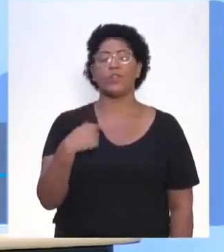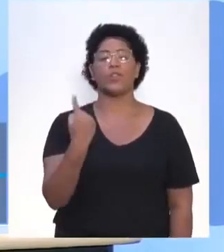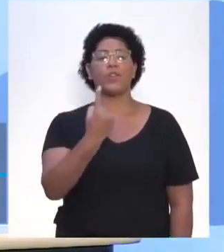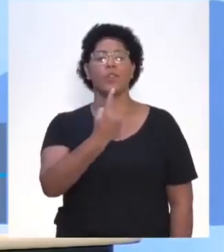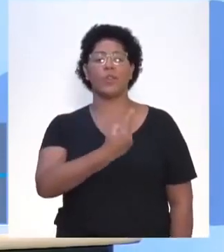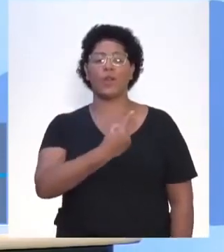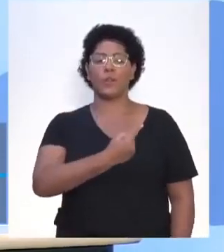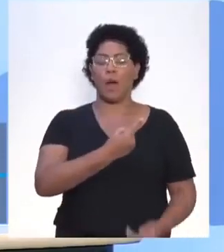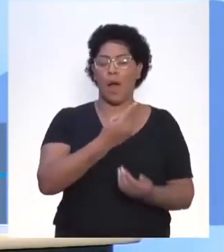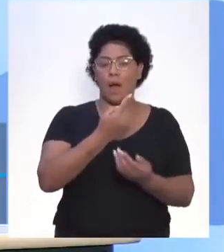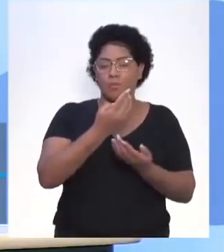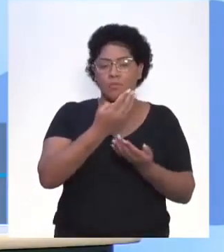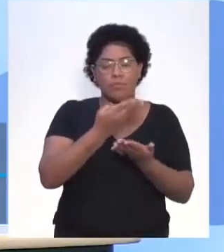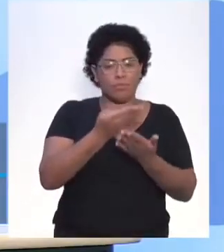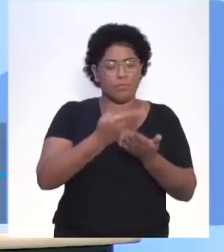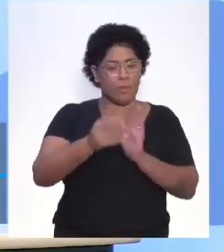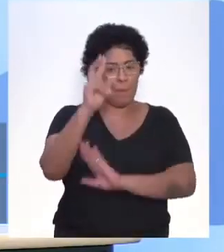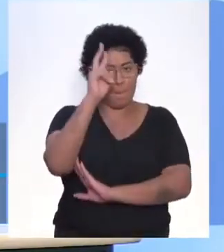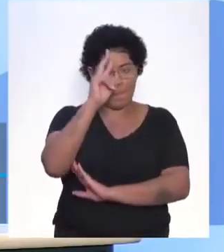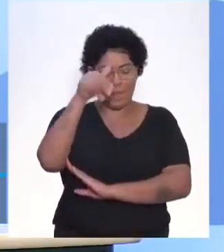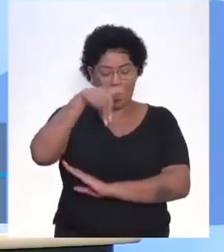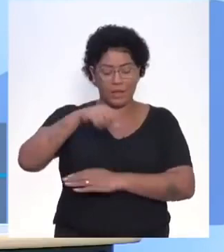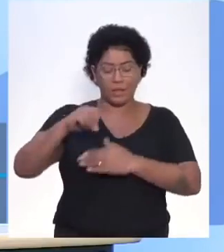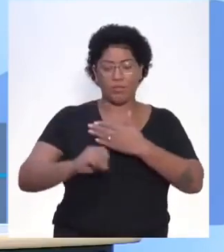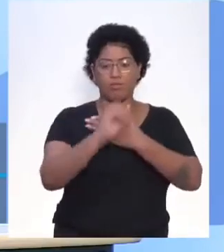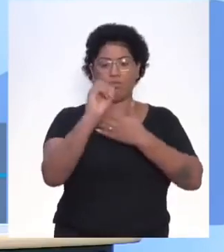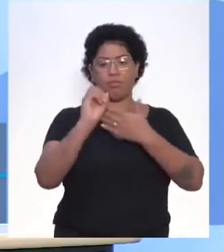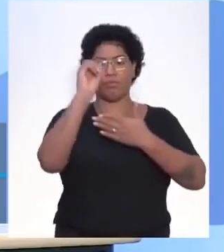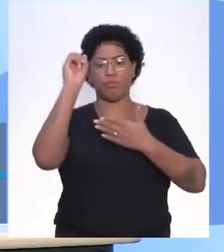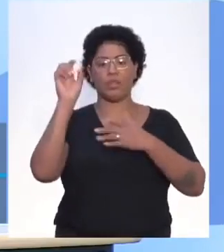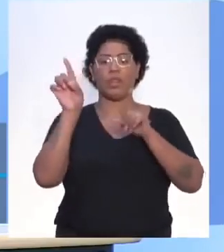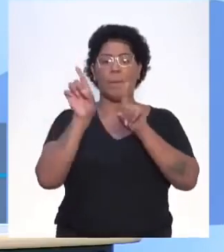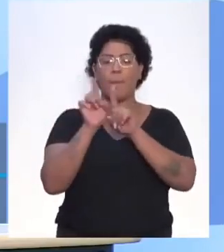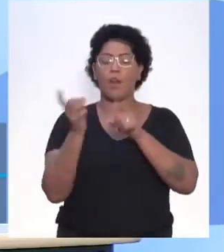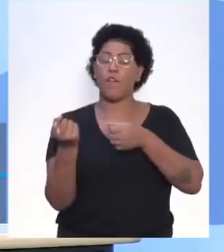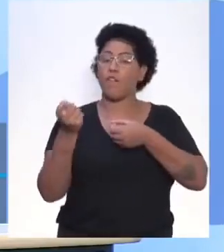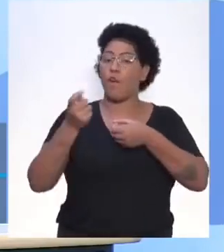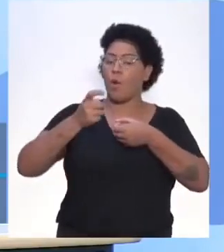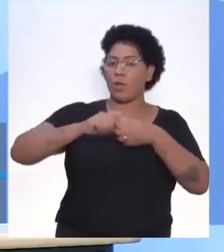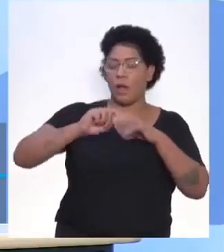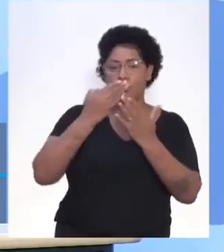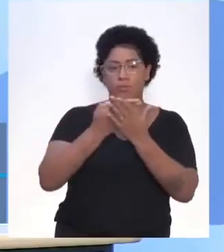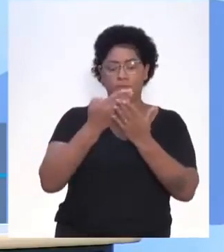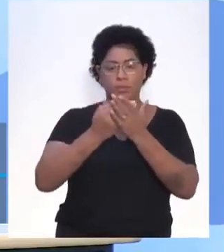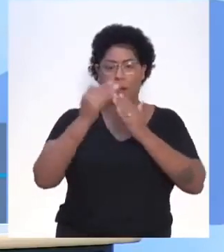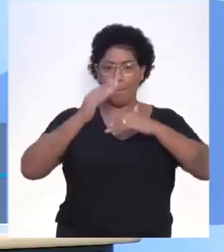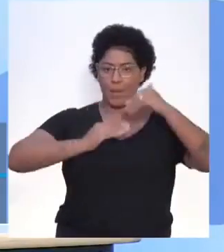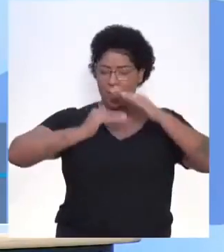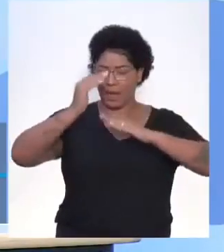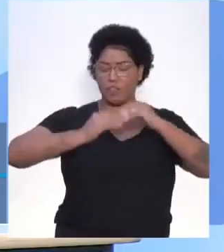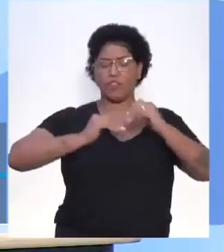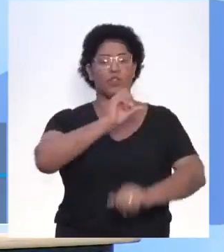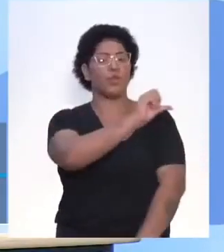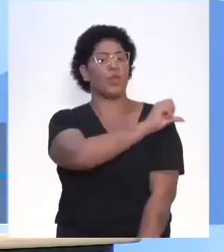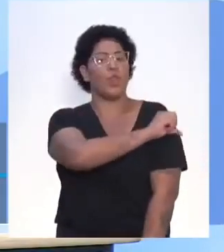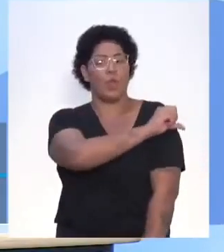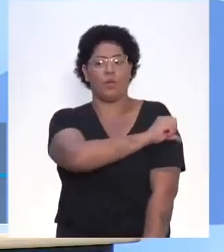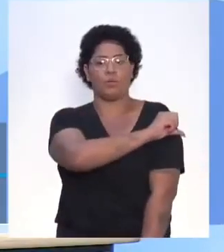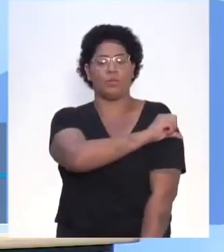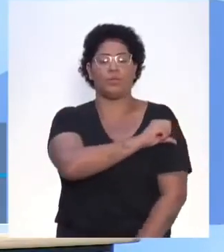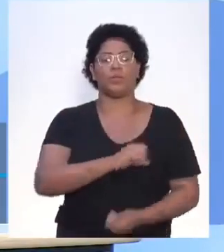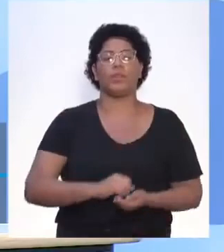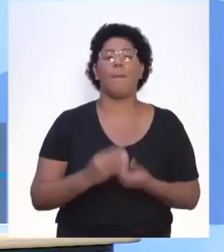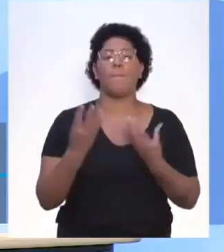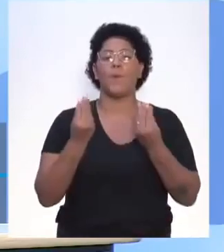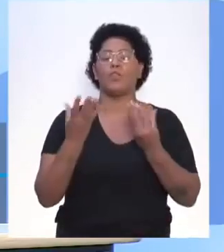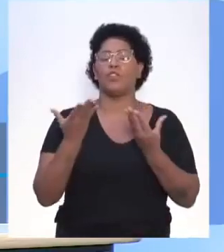de História no nosso Centro de Mídias, mais uma aula de retomada de habilidades do 9º ano. Muitos de nós